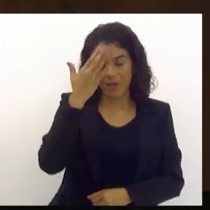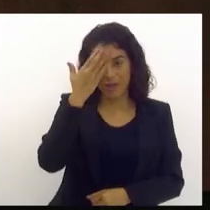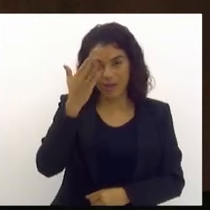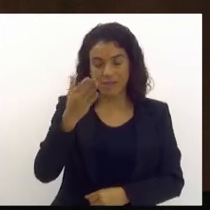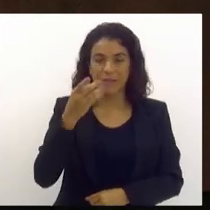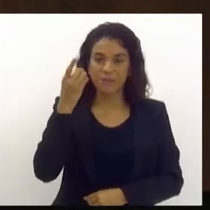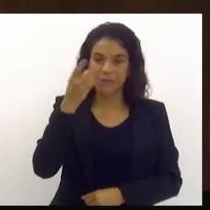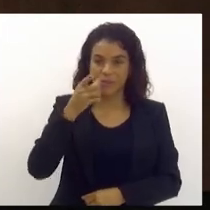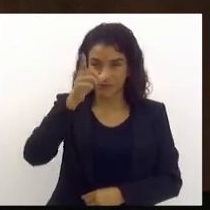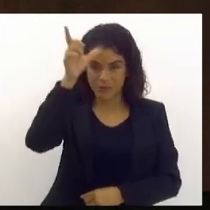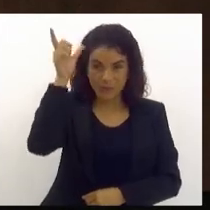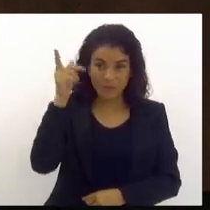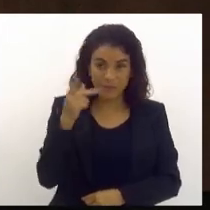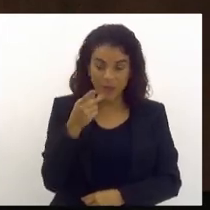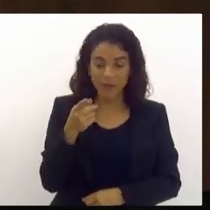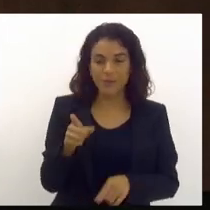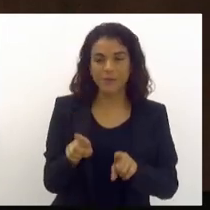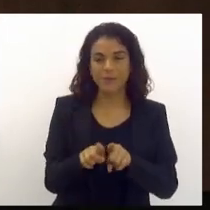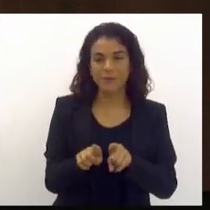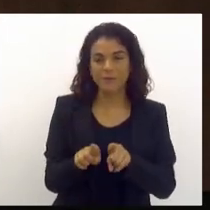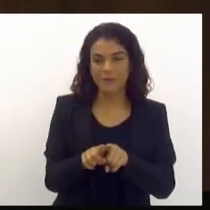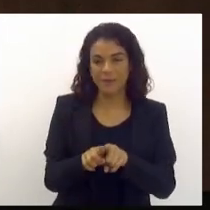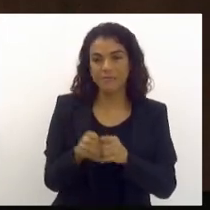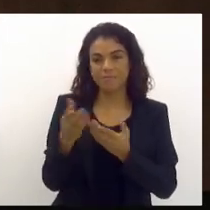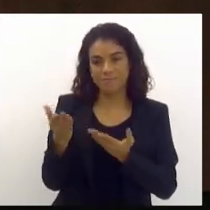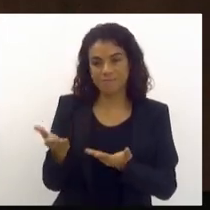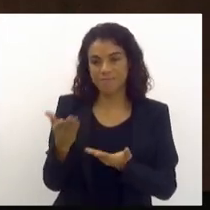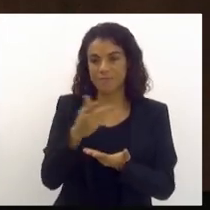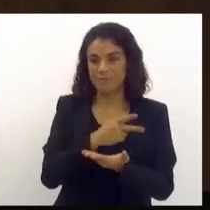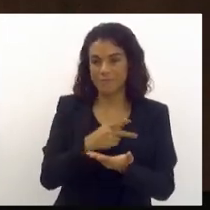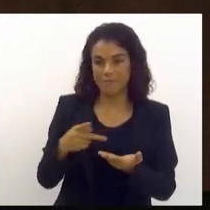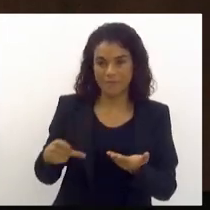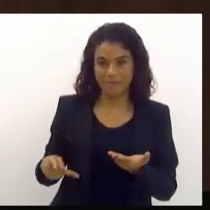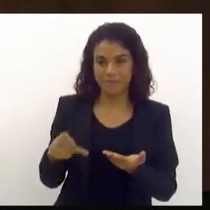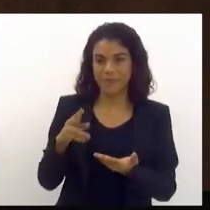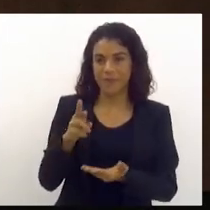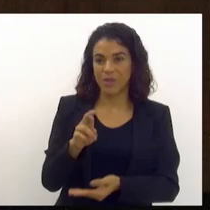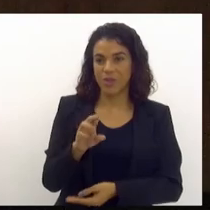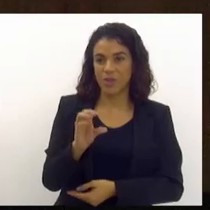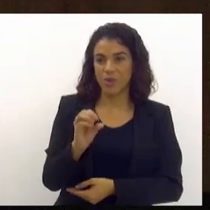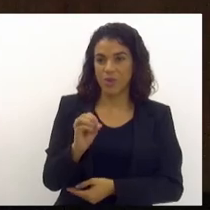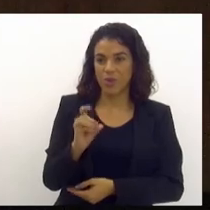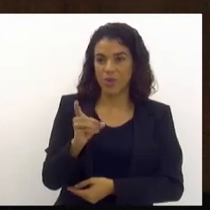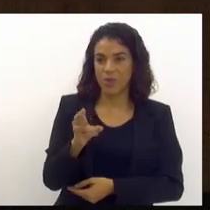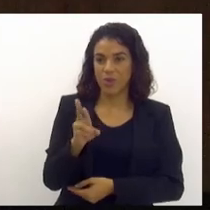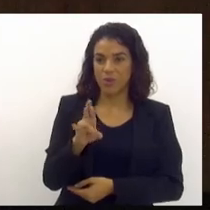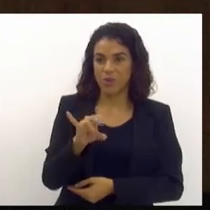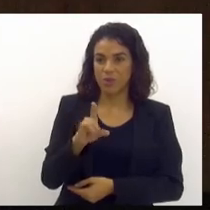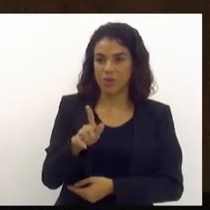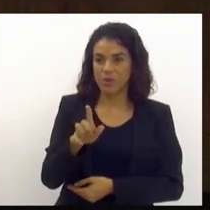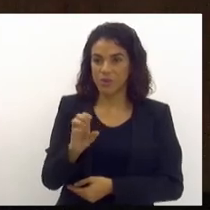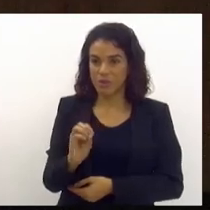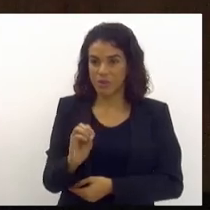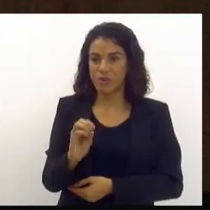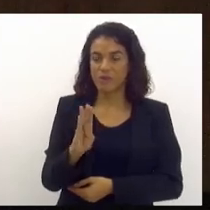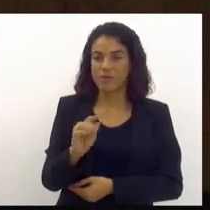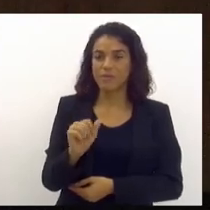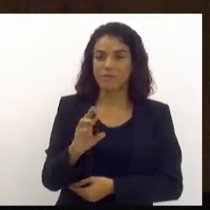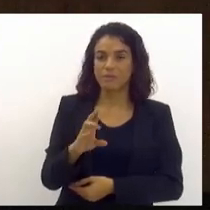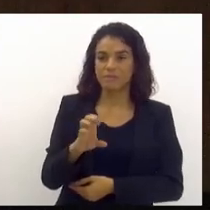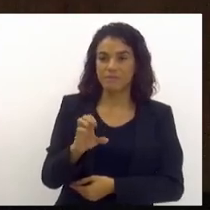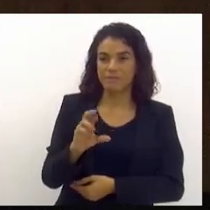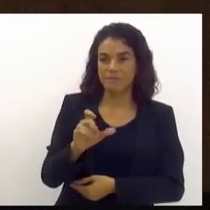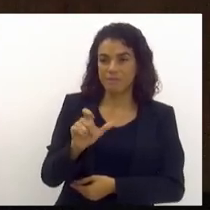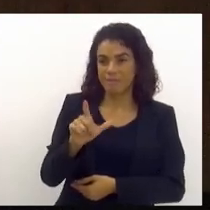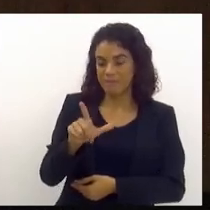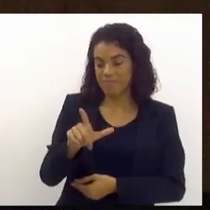Luiz Paulo e ao senhor presidente Rodrigo Bacelar por ter atendido e acatado